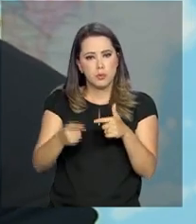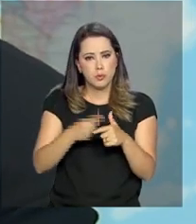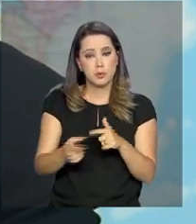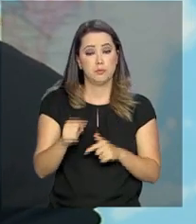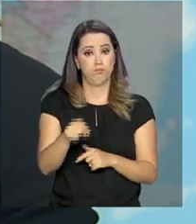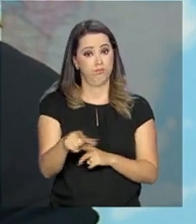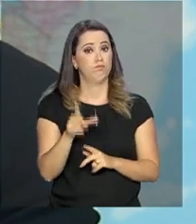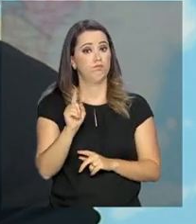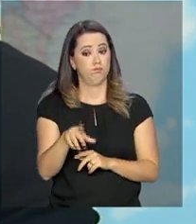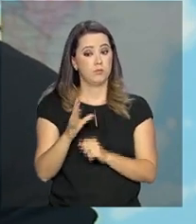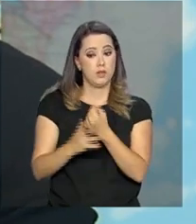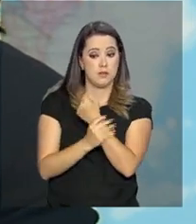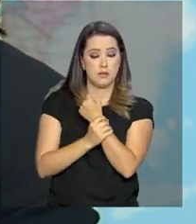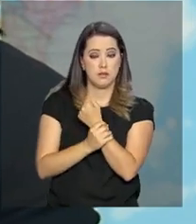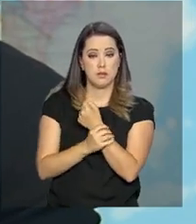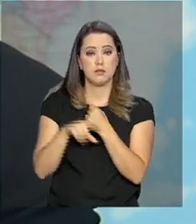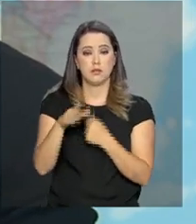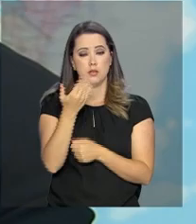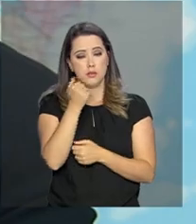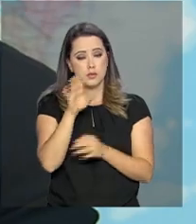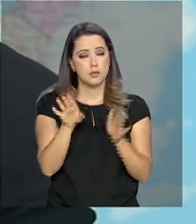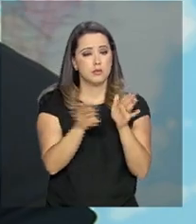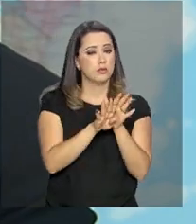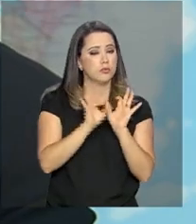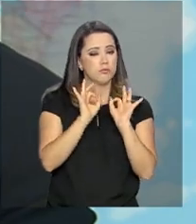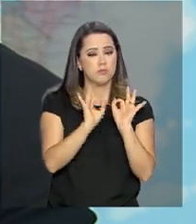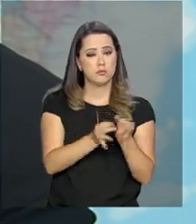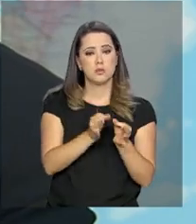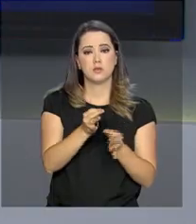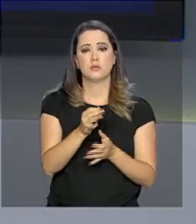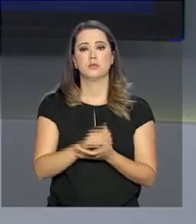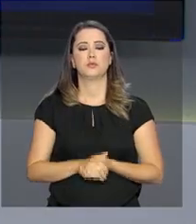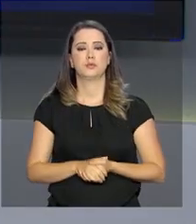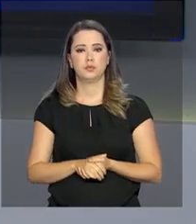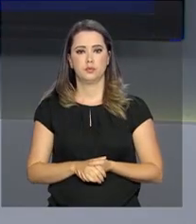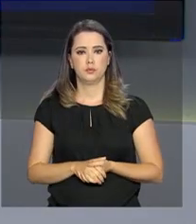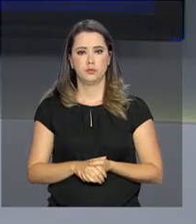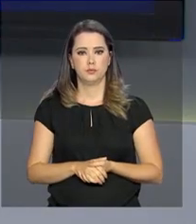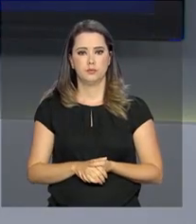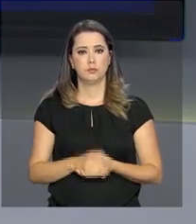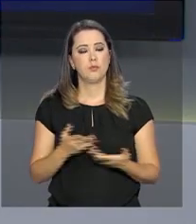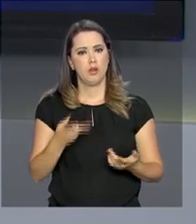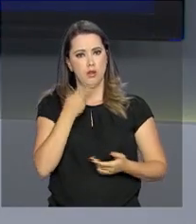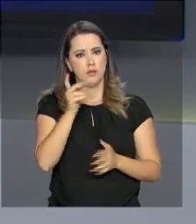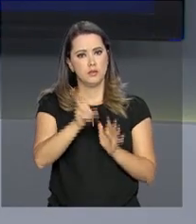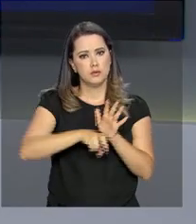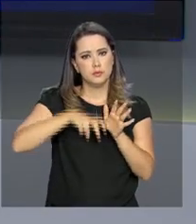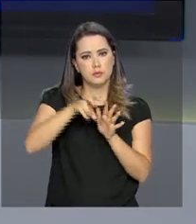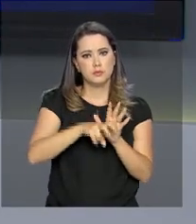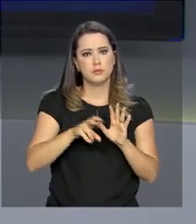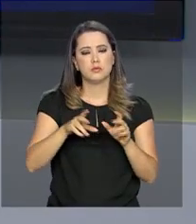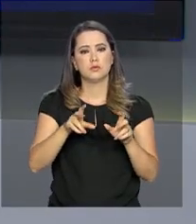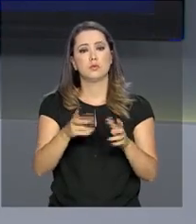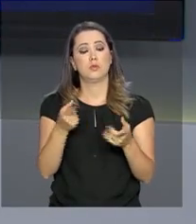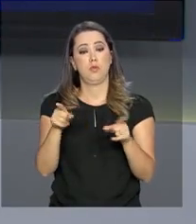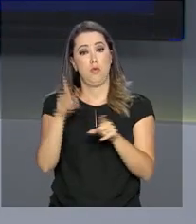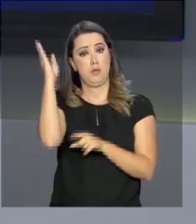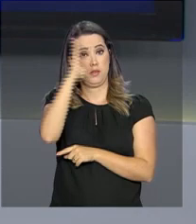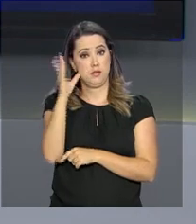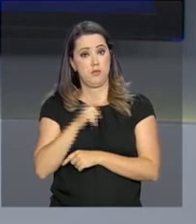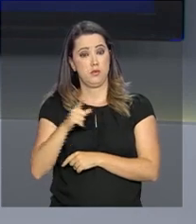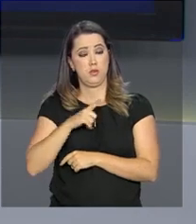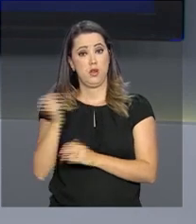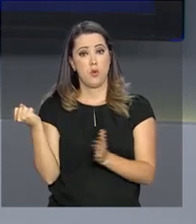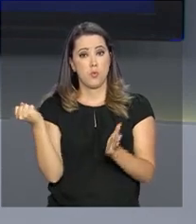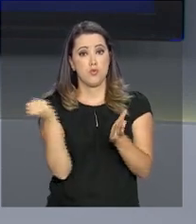você assegurar que aquele alimento chegue mais seguro ao consumidor. E ainda sobre a produção do campo, o Brasil vai contar com